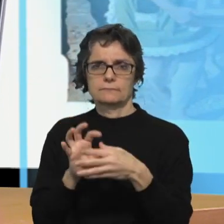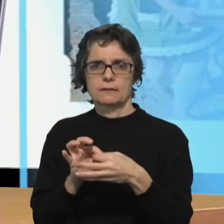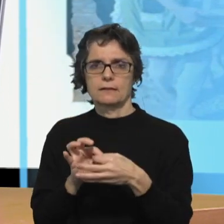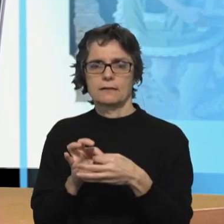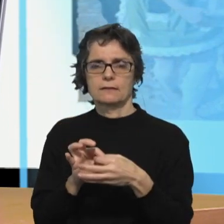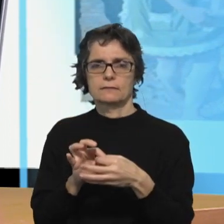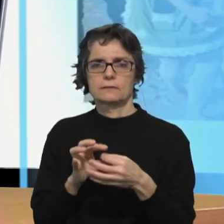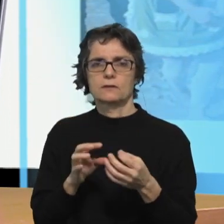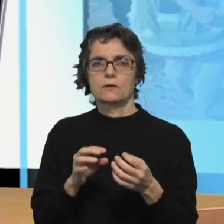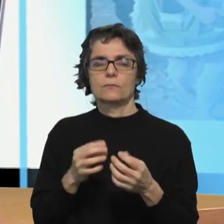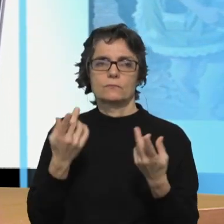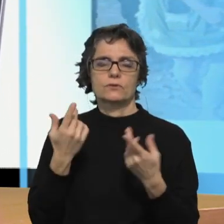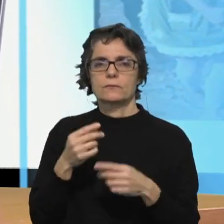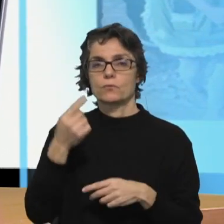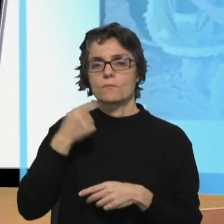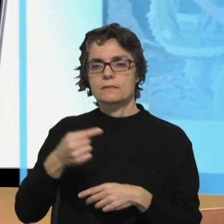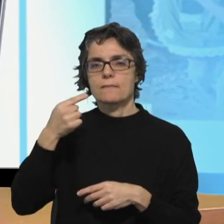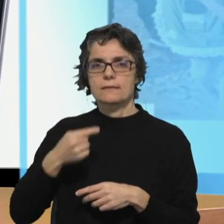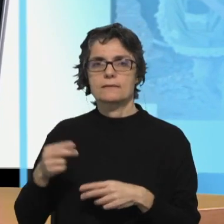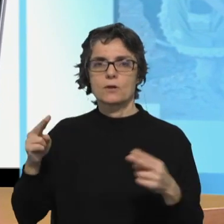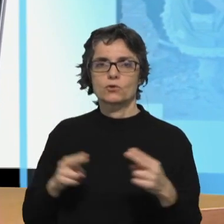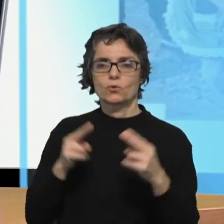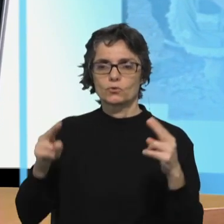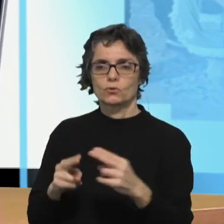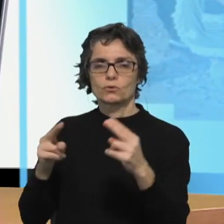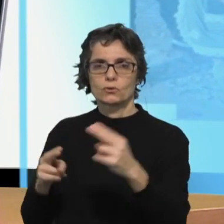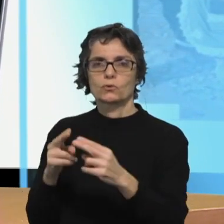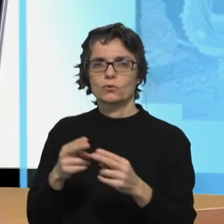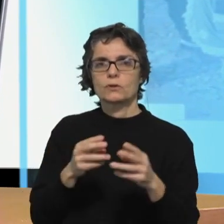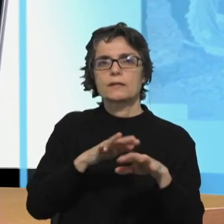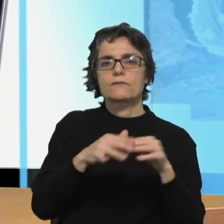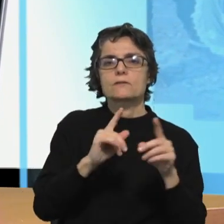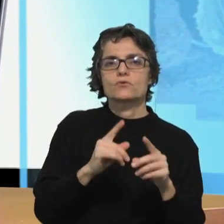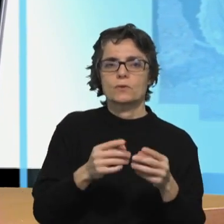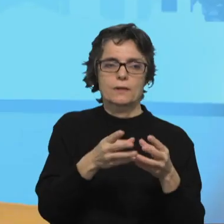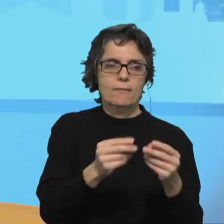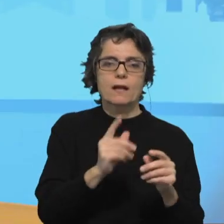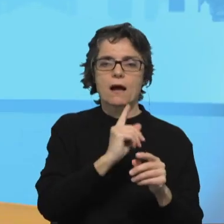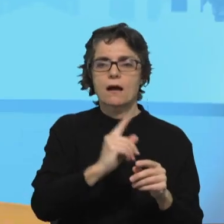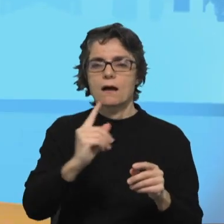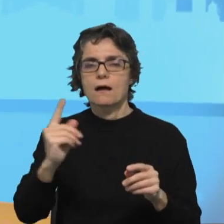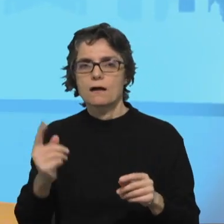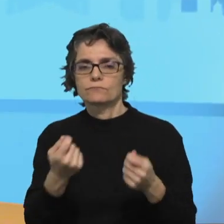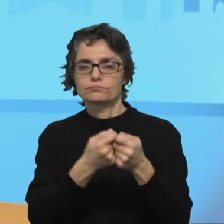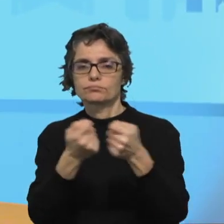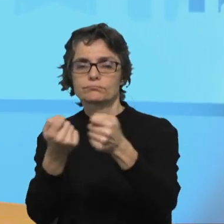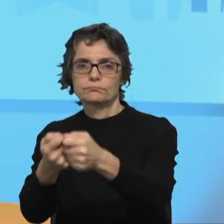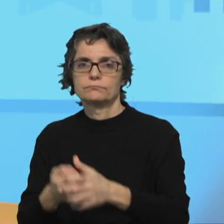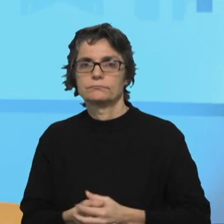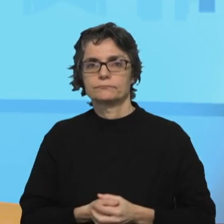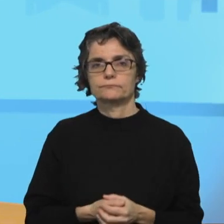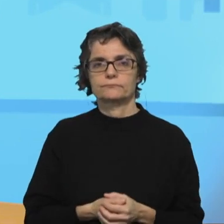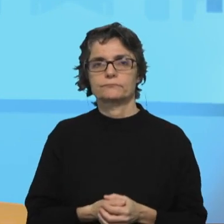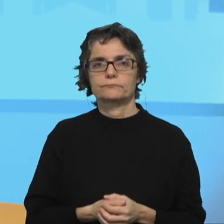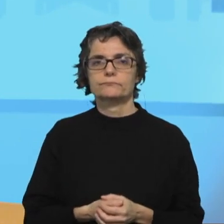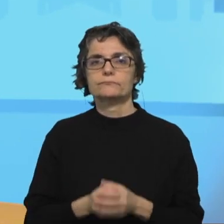olha, mas em cada encontro semanal o que é que se faz, como é que se faz? E é um bocadinho aqui que aparecem estes materiais. Estes materiais são,